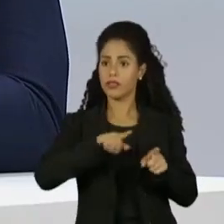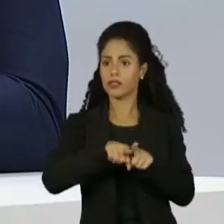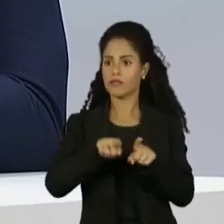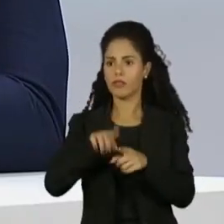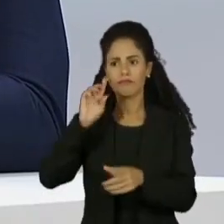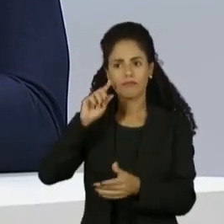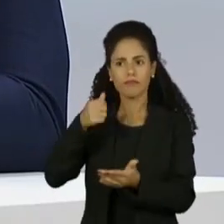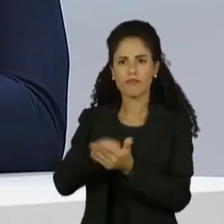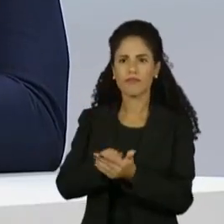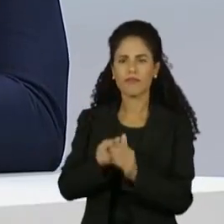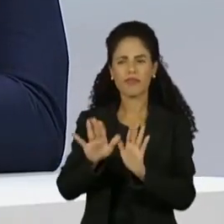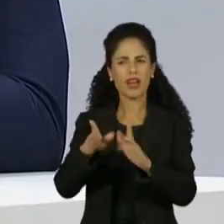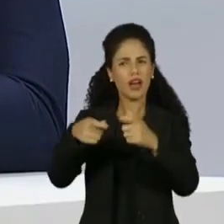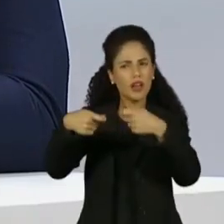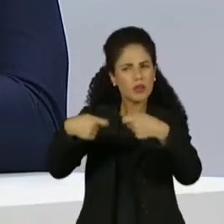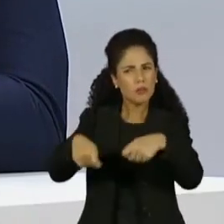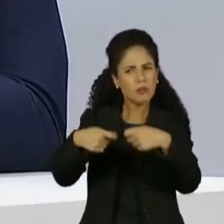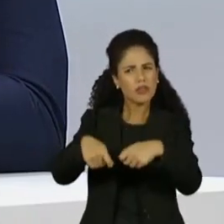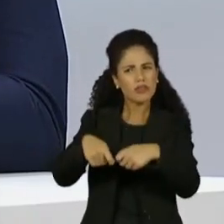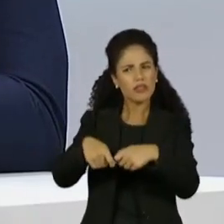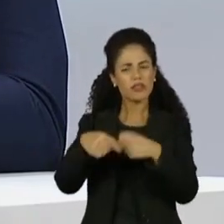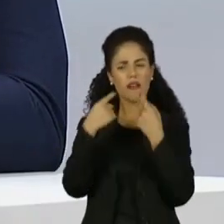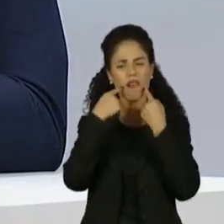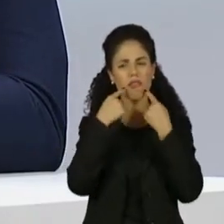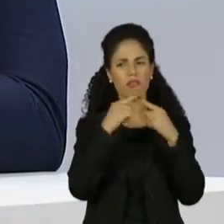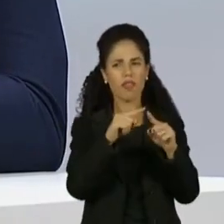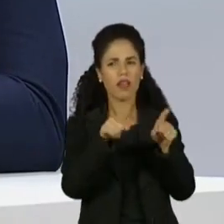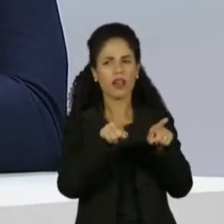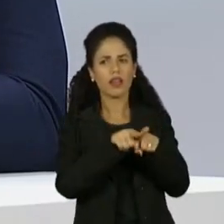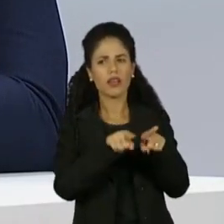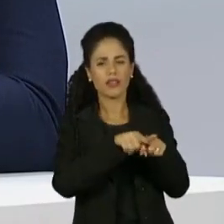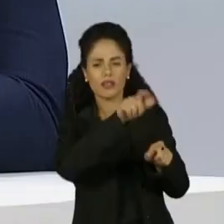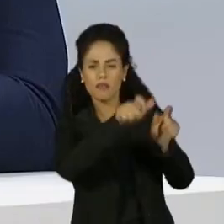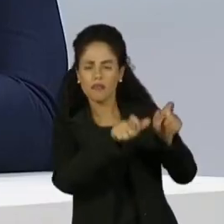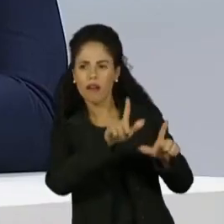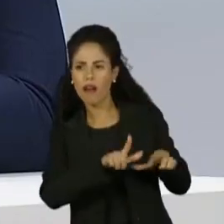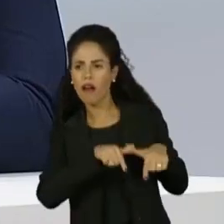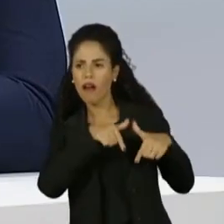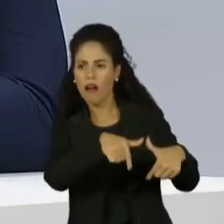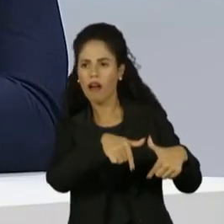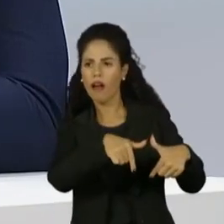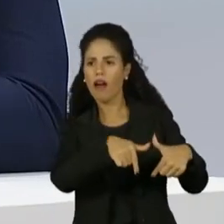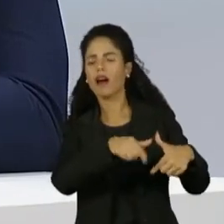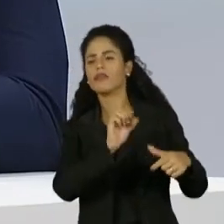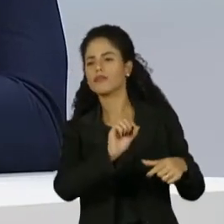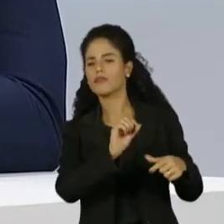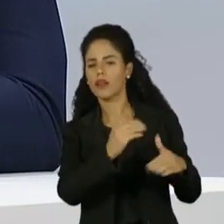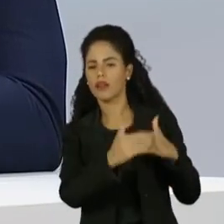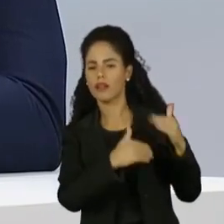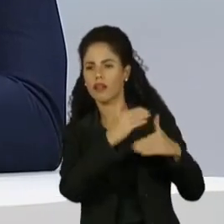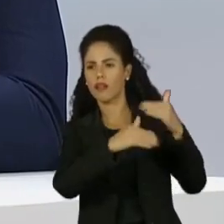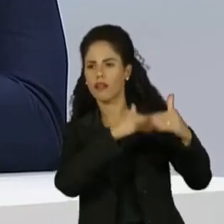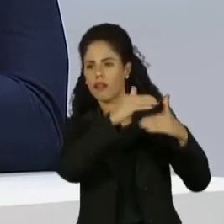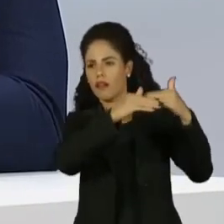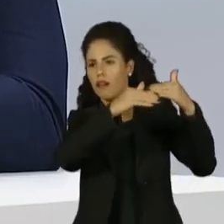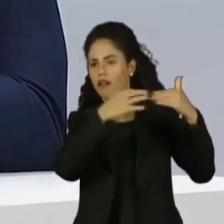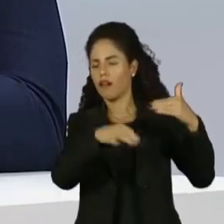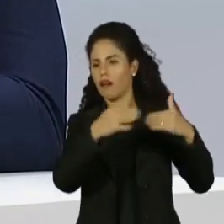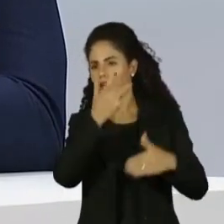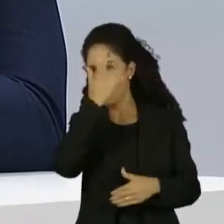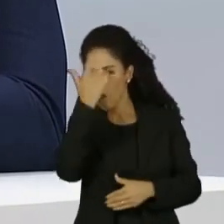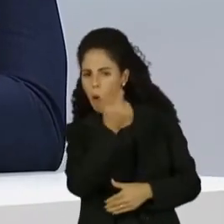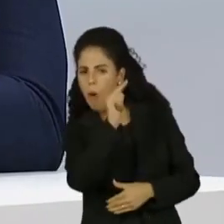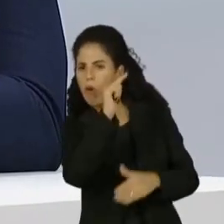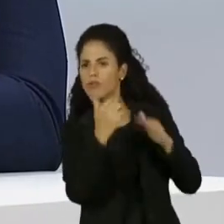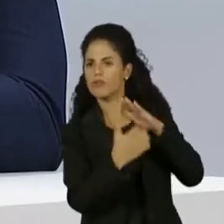ministros, não seria um pouco necessário criticar e contestar também as atuações da SECAI que não avançaram, que não mostraram